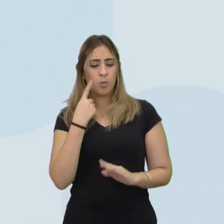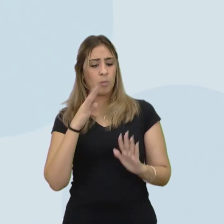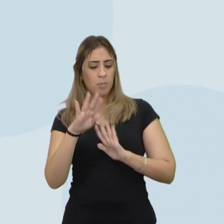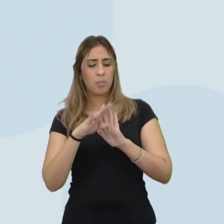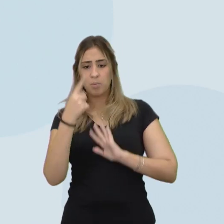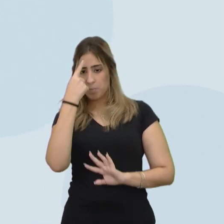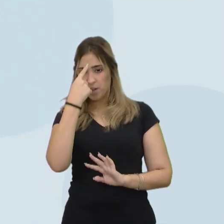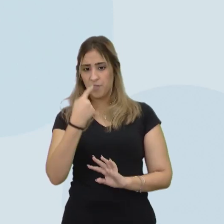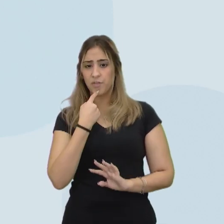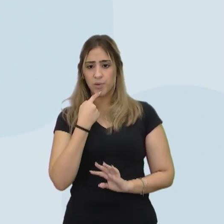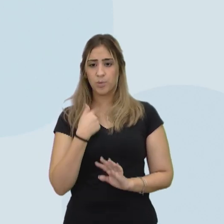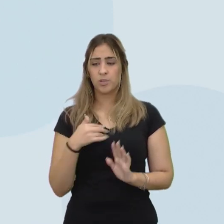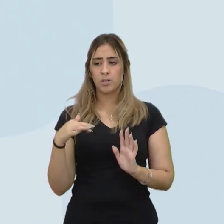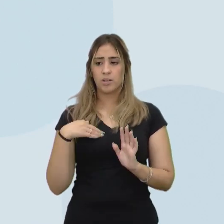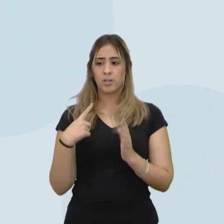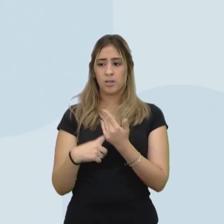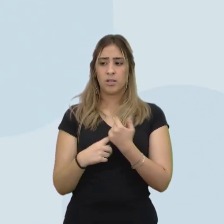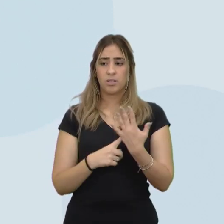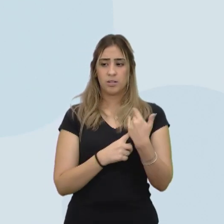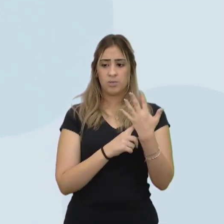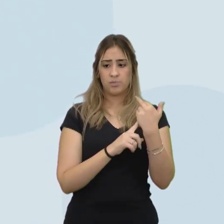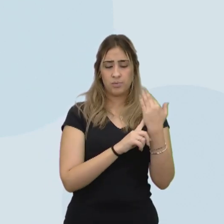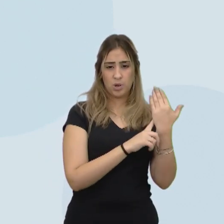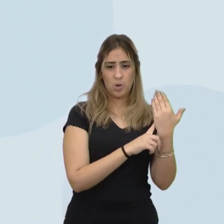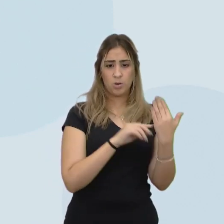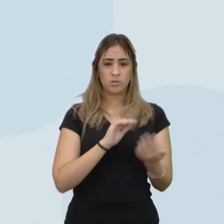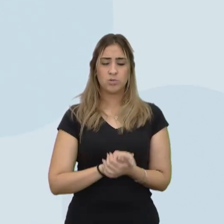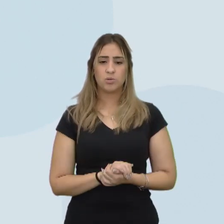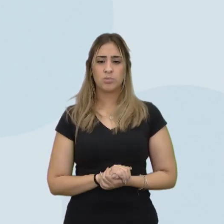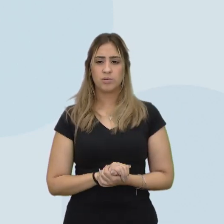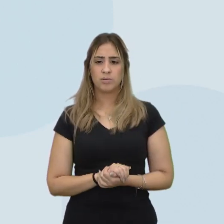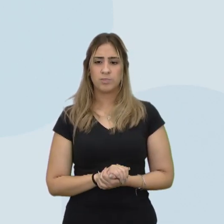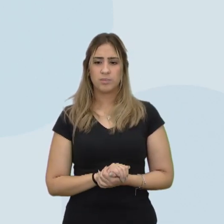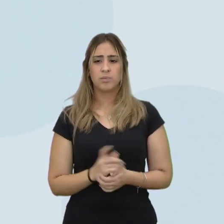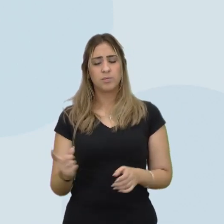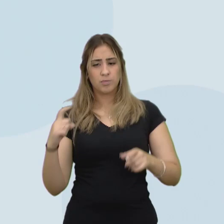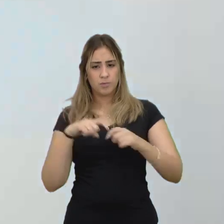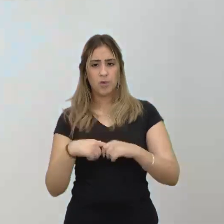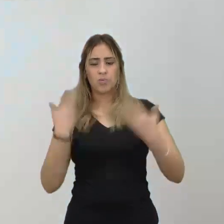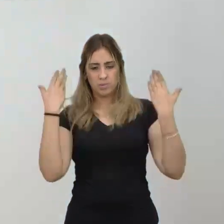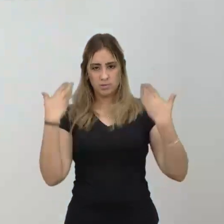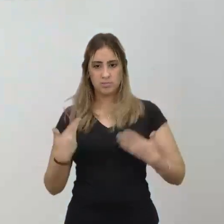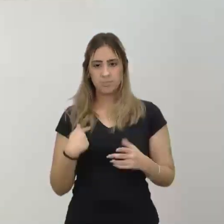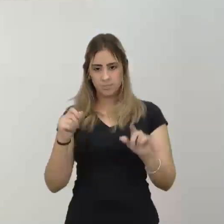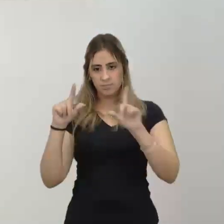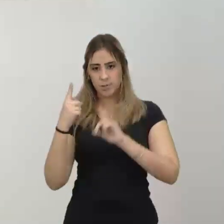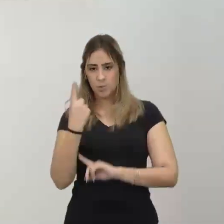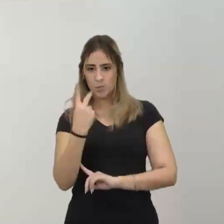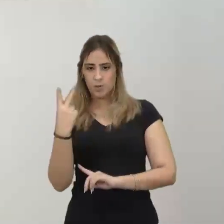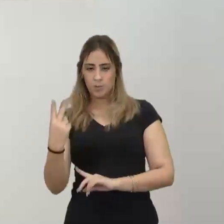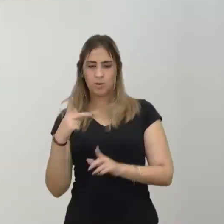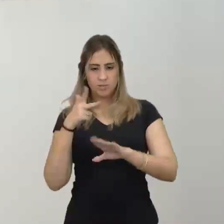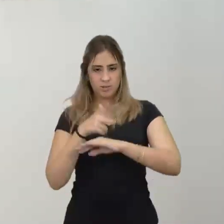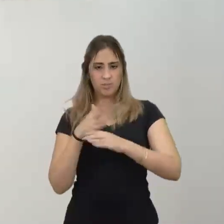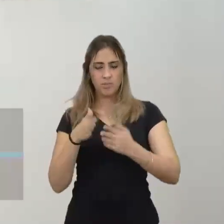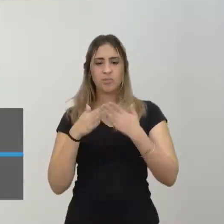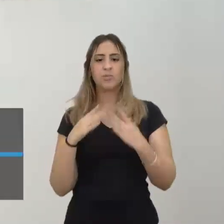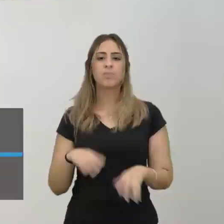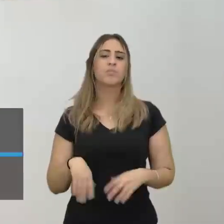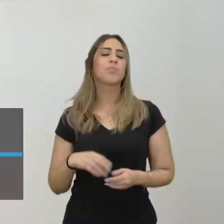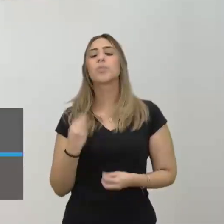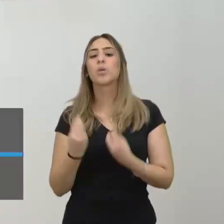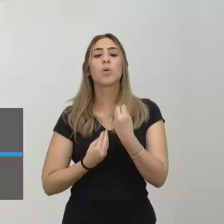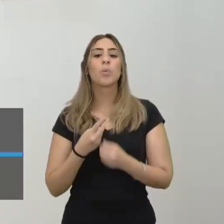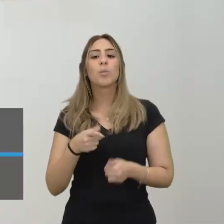perfil tecnológico econômico. Volta aqui para nós, para 1 e para 2. Ou seja, como